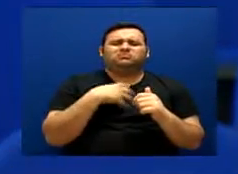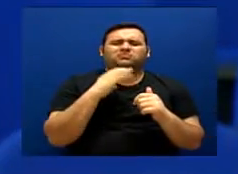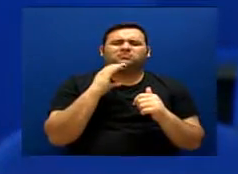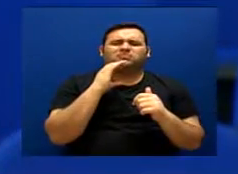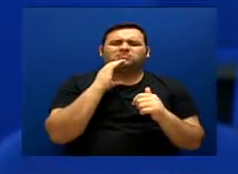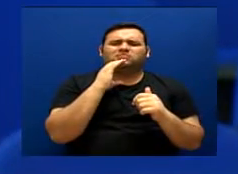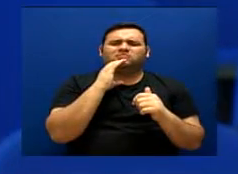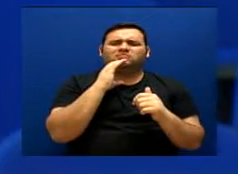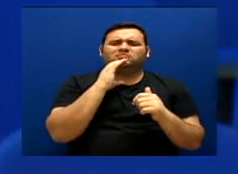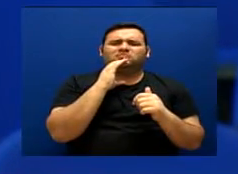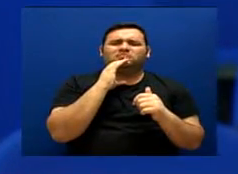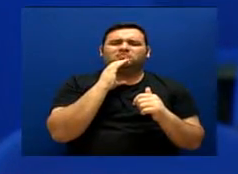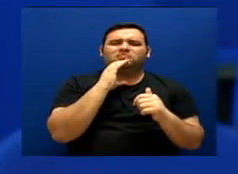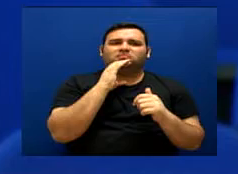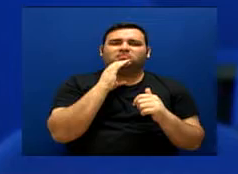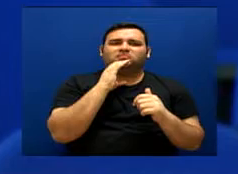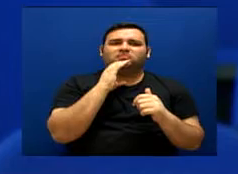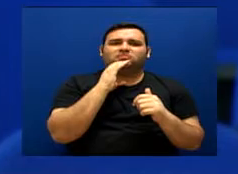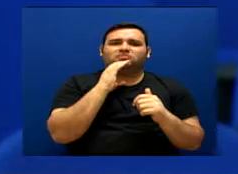É verbal?